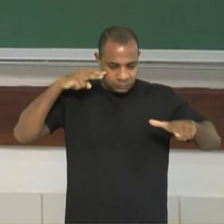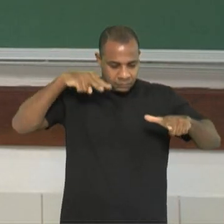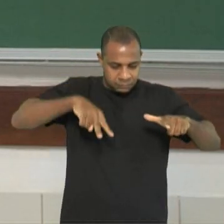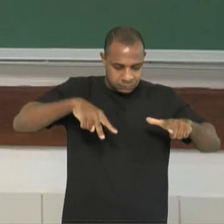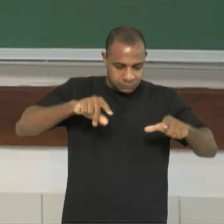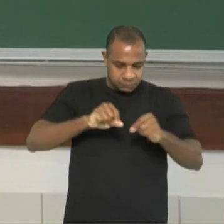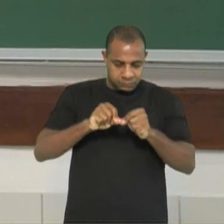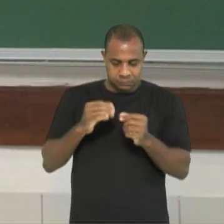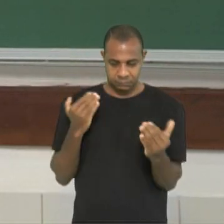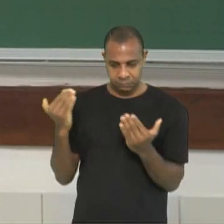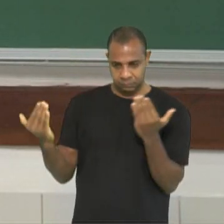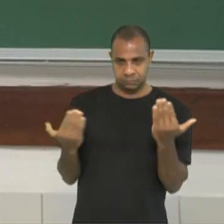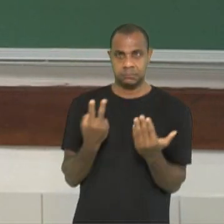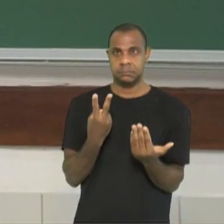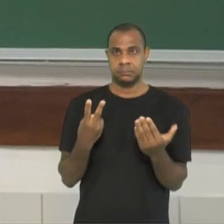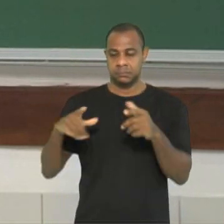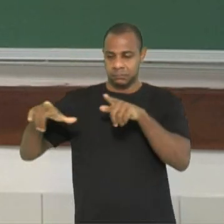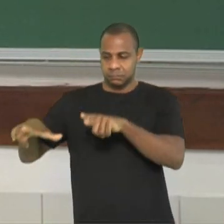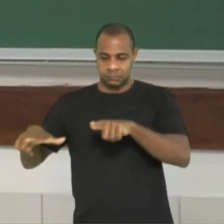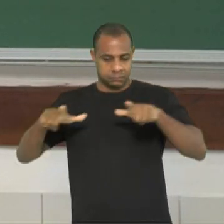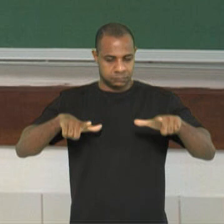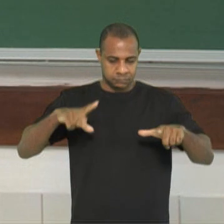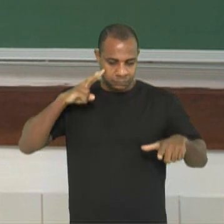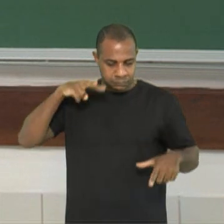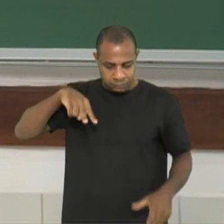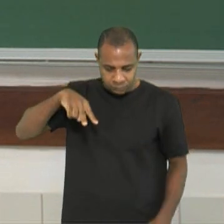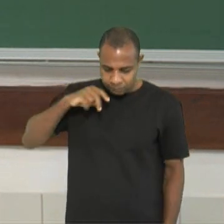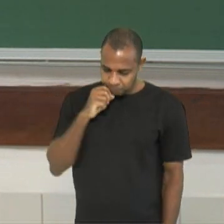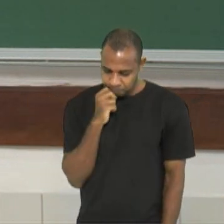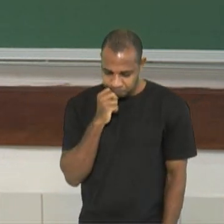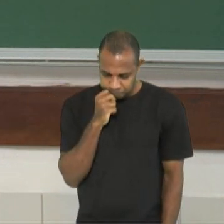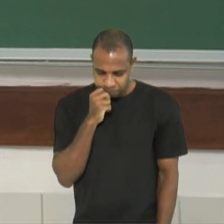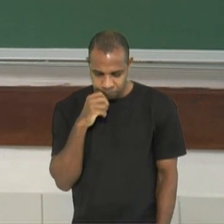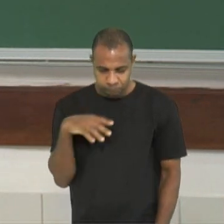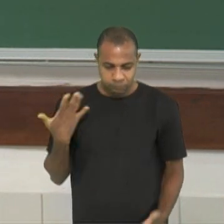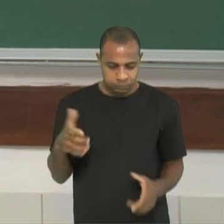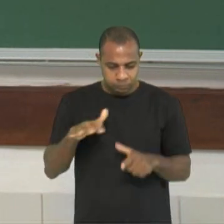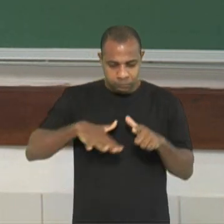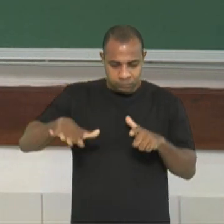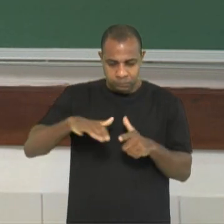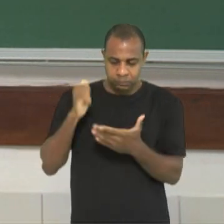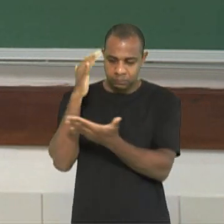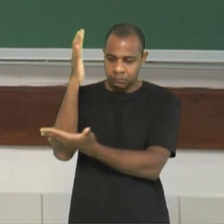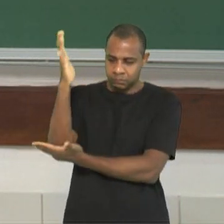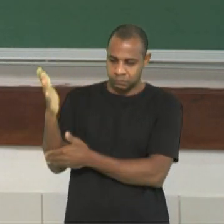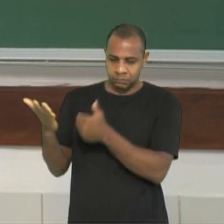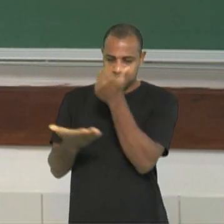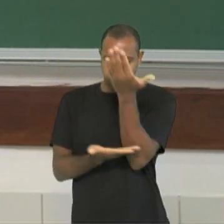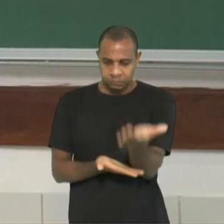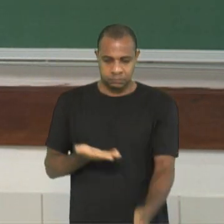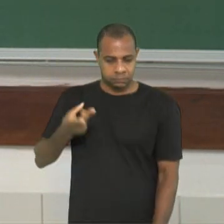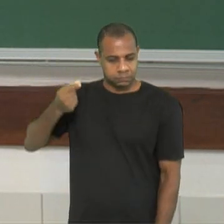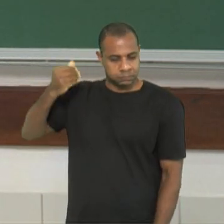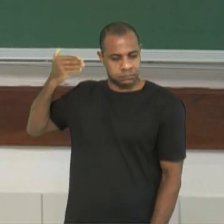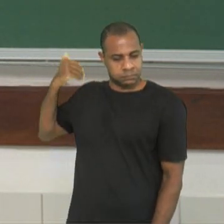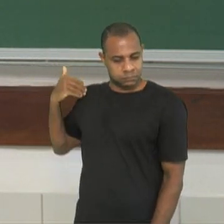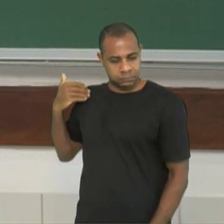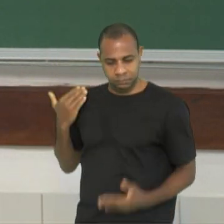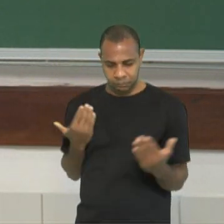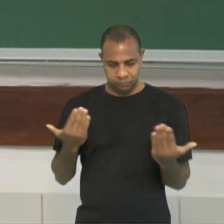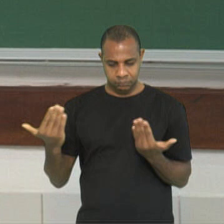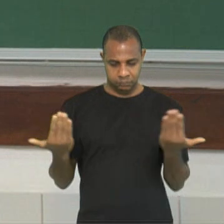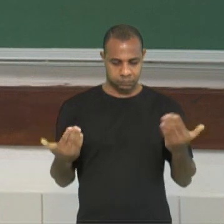o comparativo e você precisa determinar qual é a área que foi desmatada nos últimos anos, comparando esses